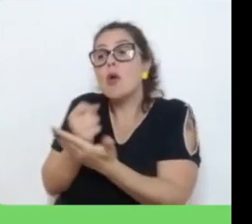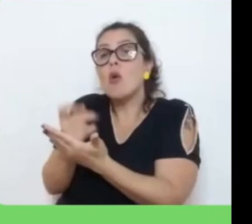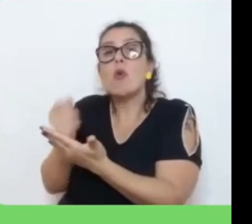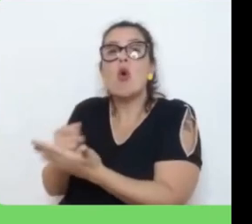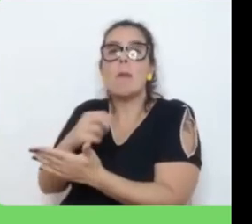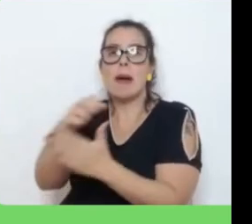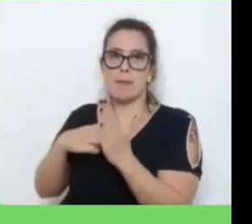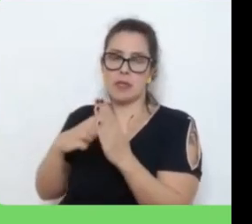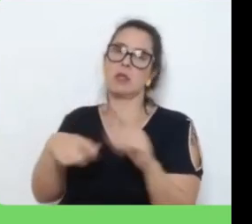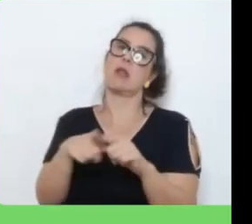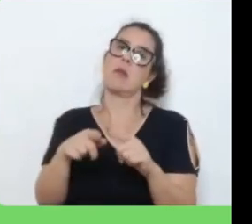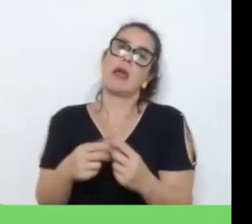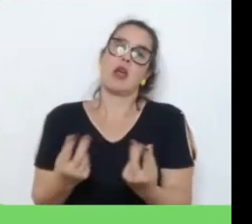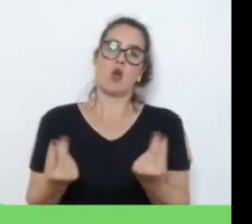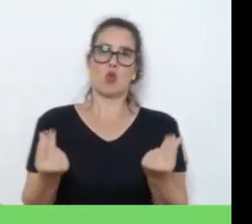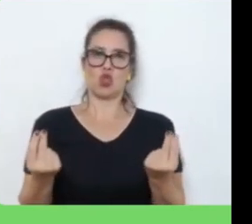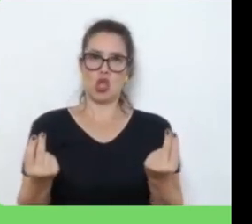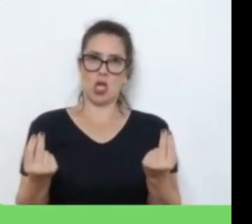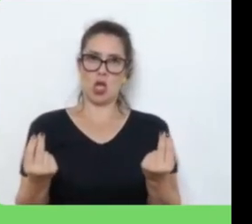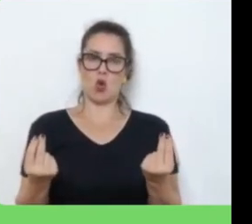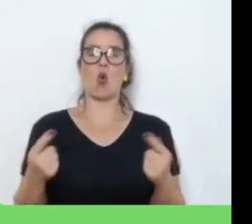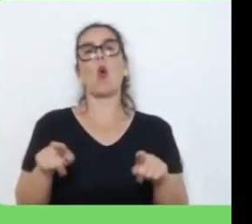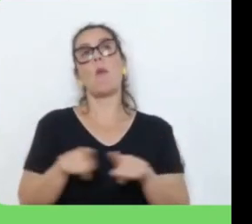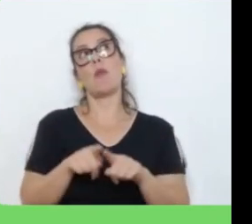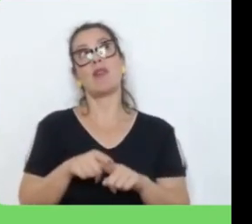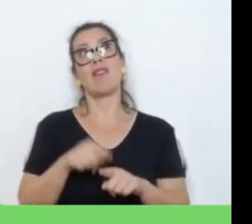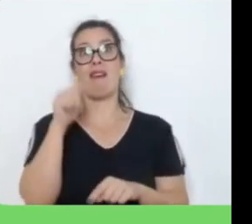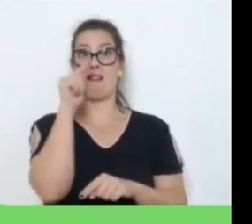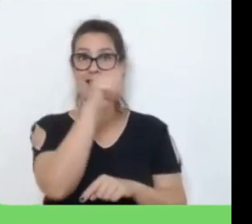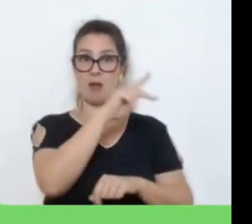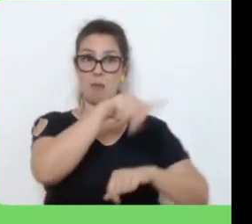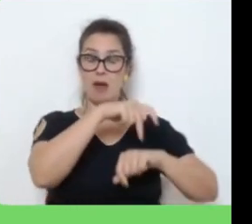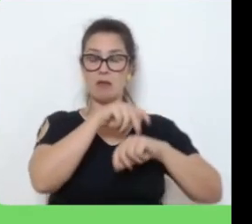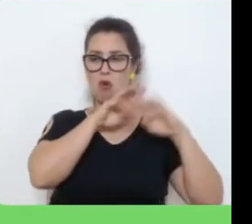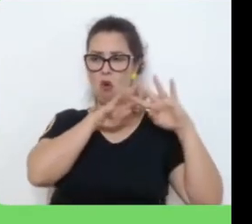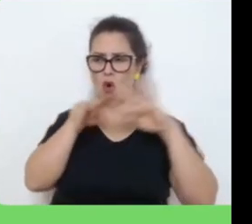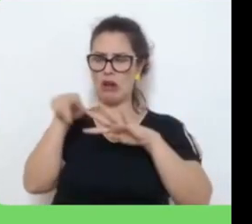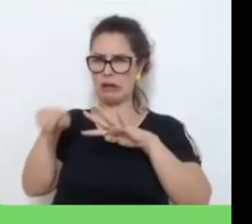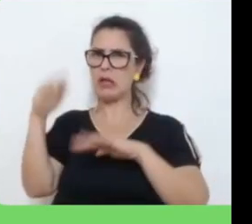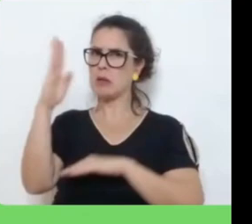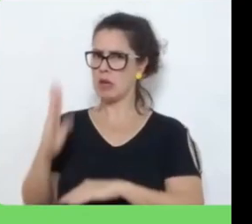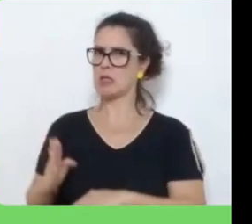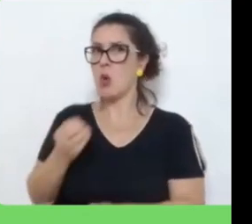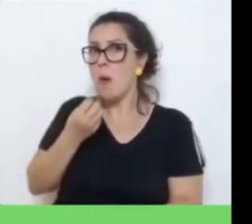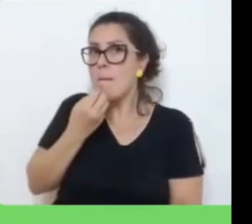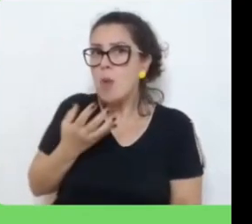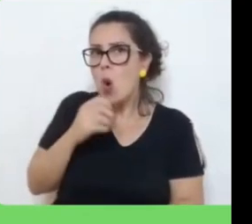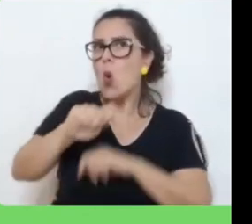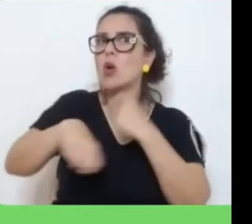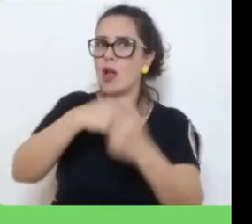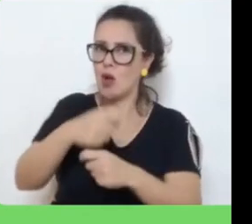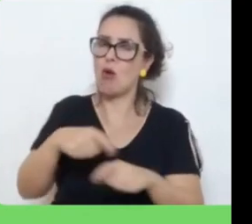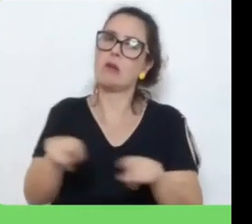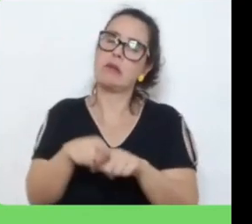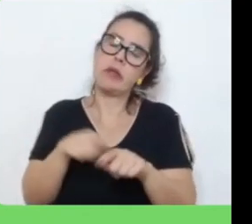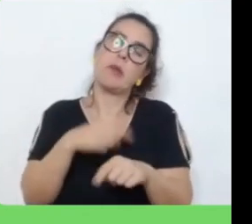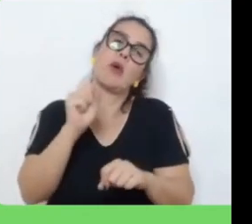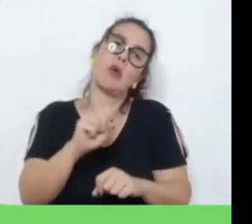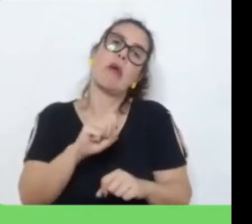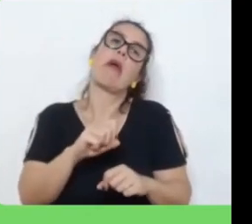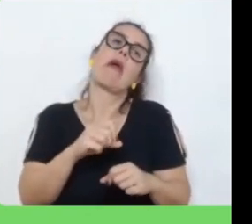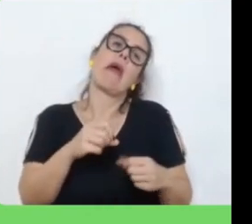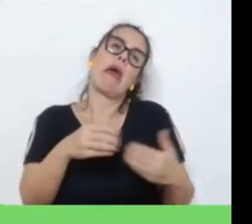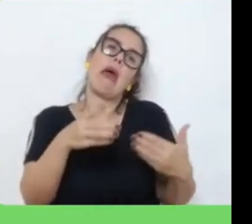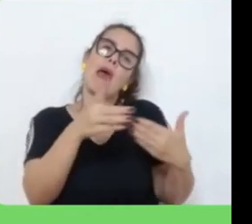a gente também precisa lembrar que para eles acabam sendo um bom negócio eh negociar com com Euro com dólar aqui com